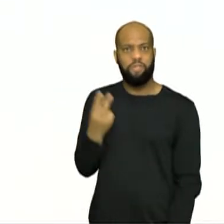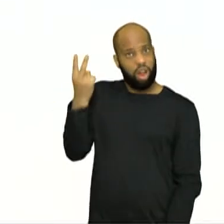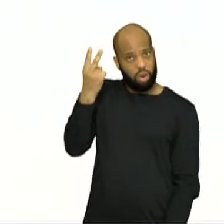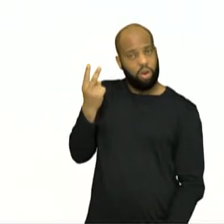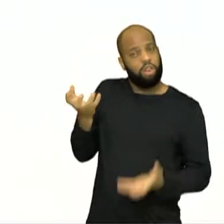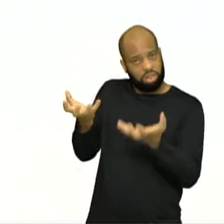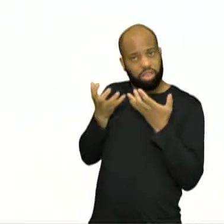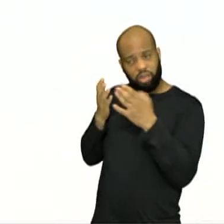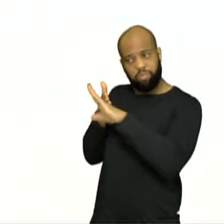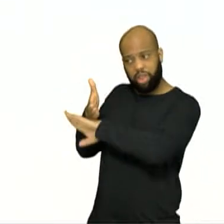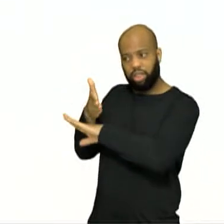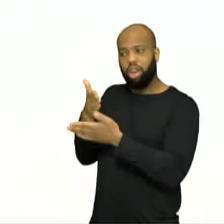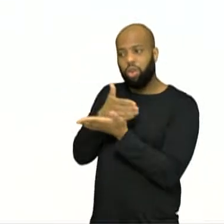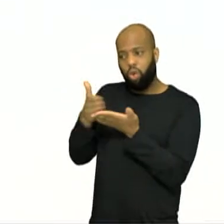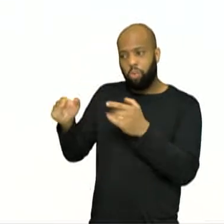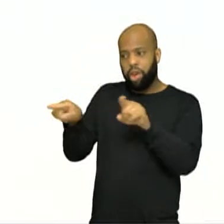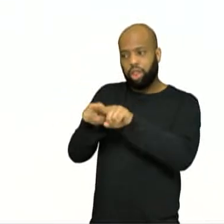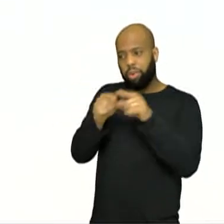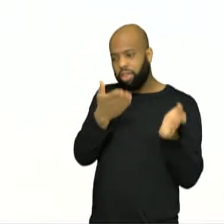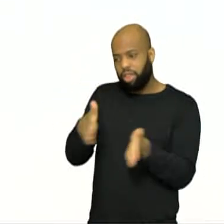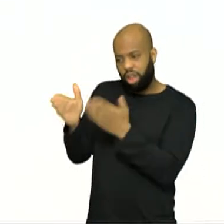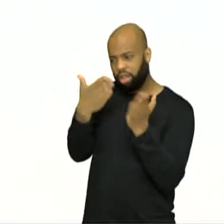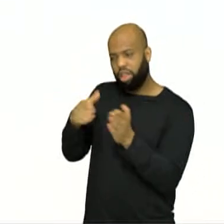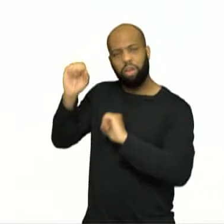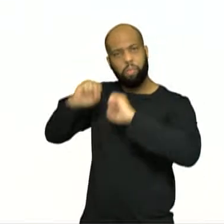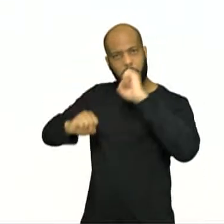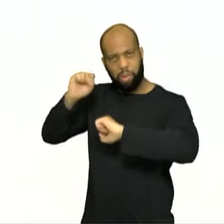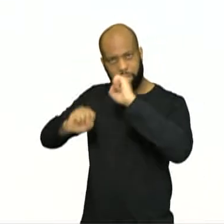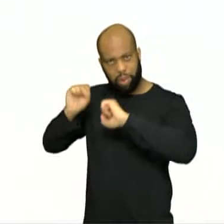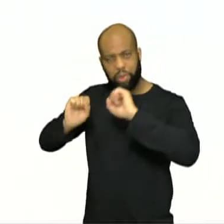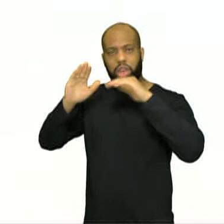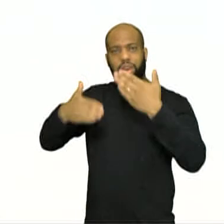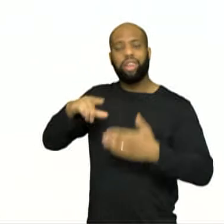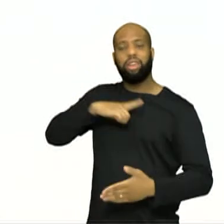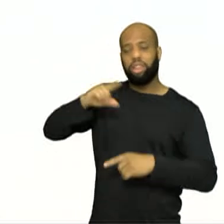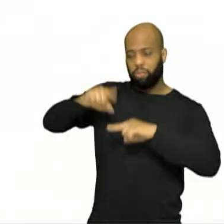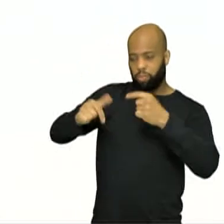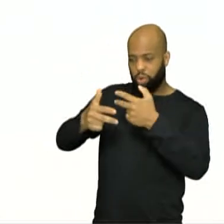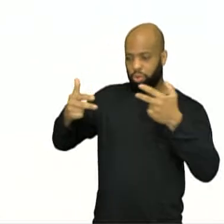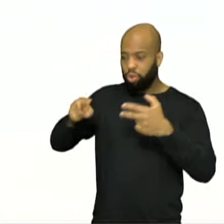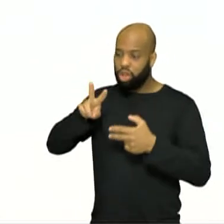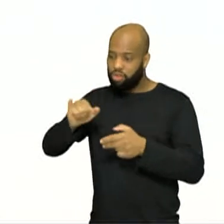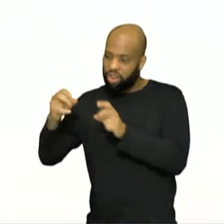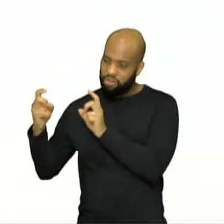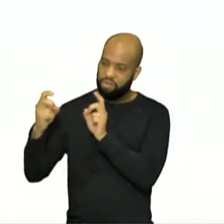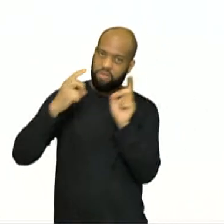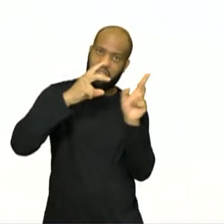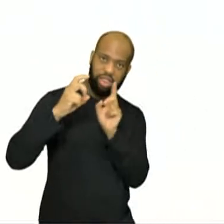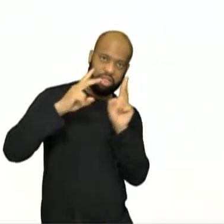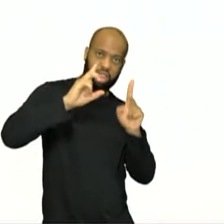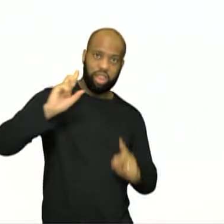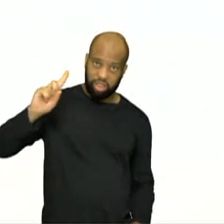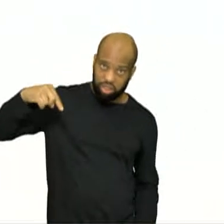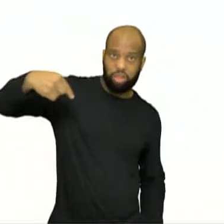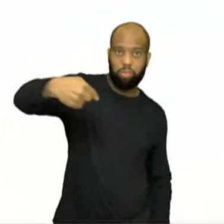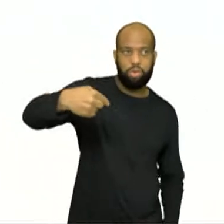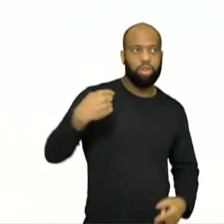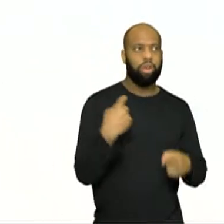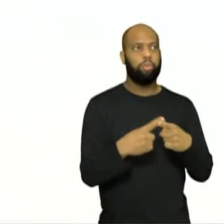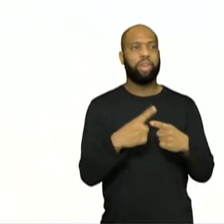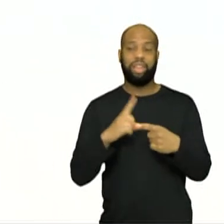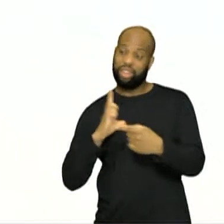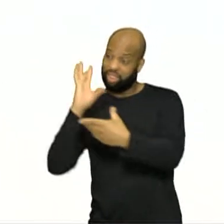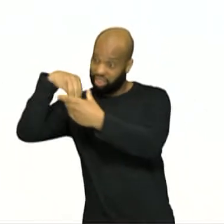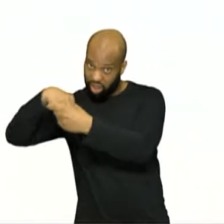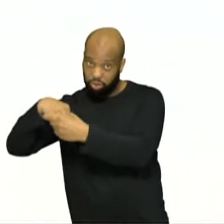e passem a produzir também lá. Então, além de imaginar esses produtos sendo exportados no sentido